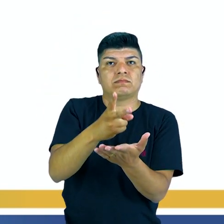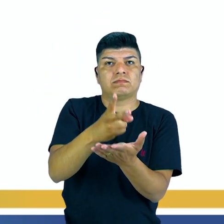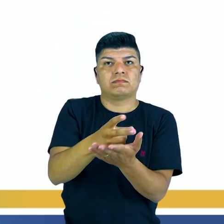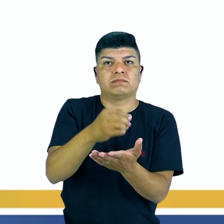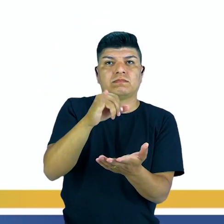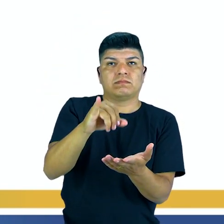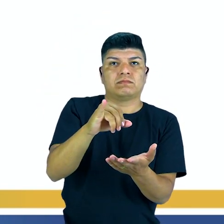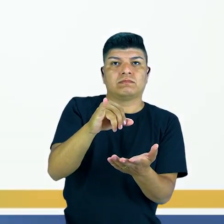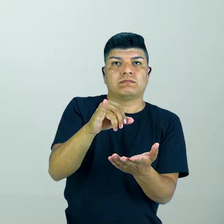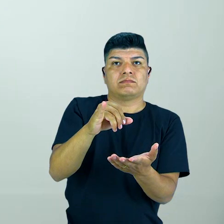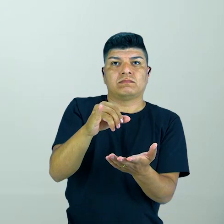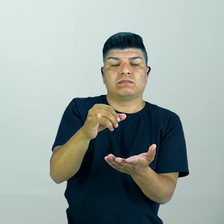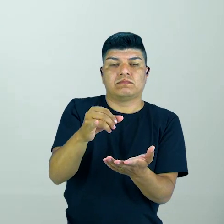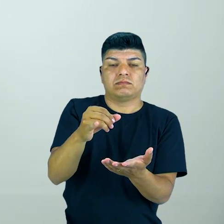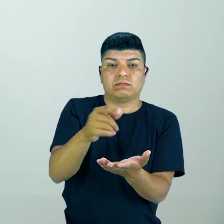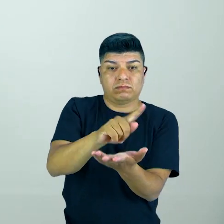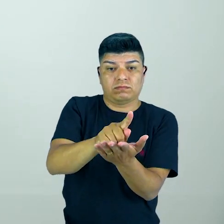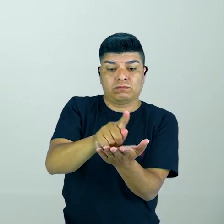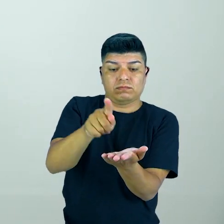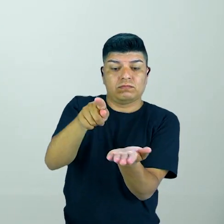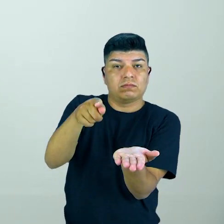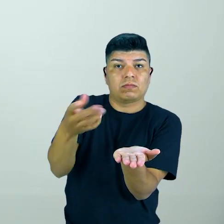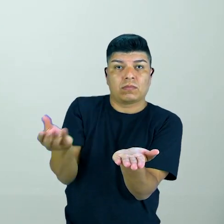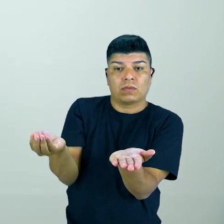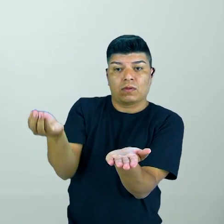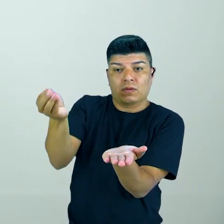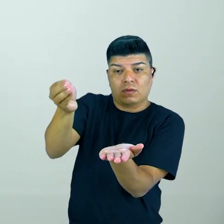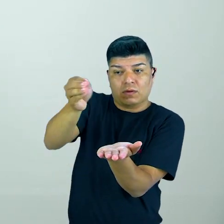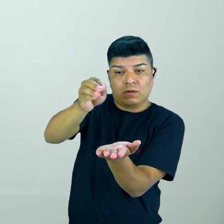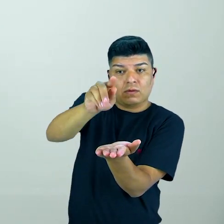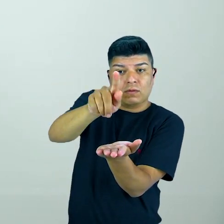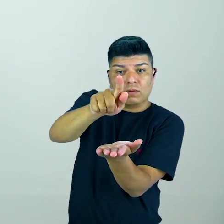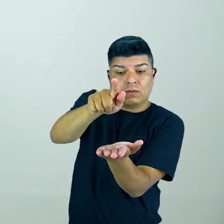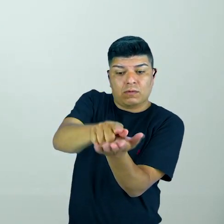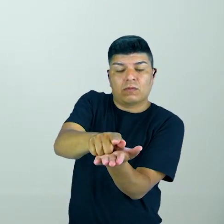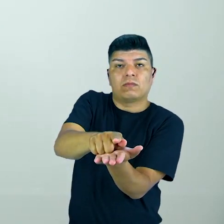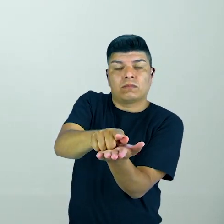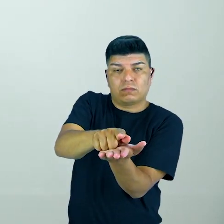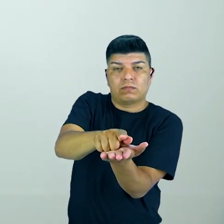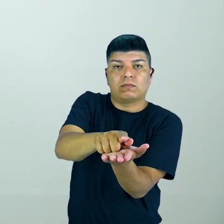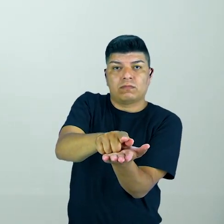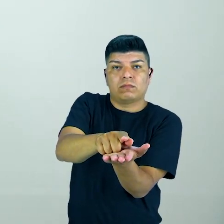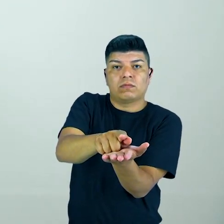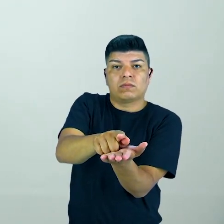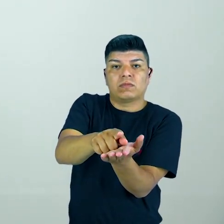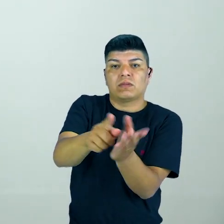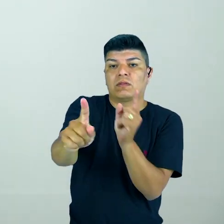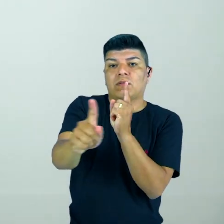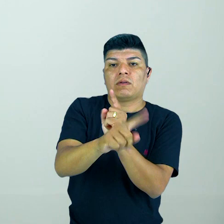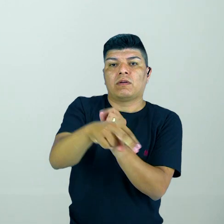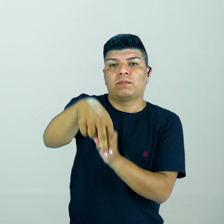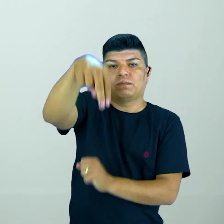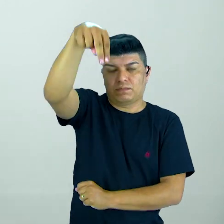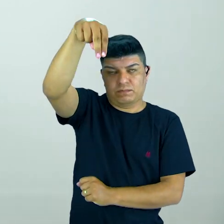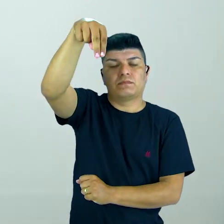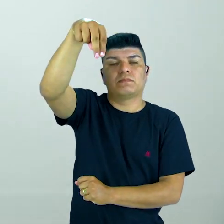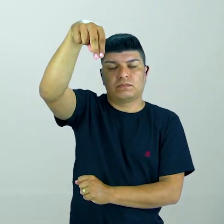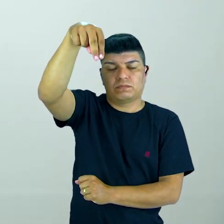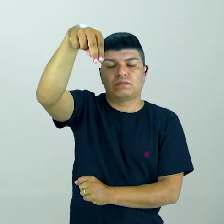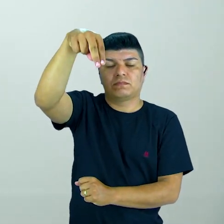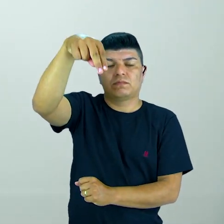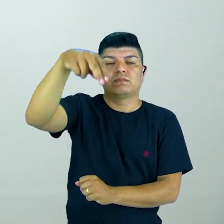e colocar sobre a mão, a primeira parte você vai ver para onde está o norte, porque ele se localiza de acordo com esse magnetismo na